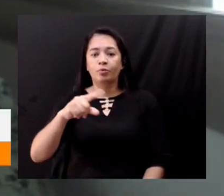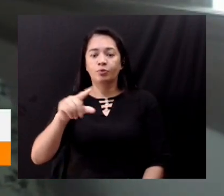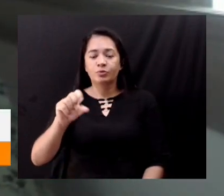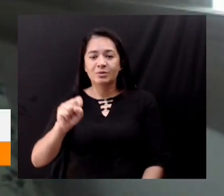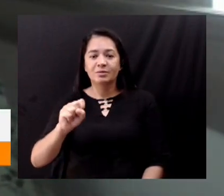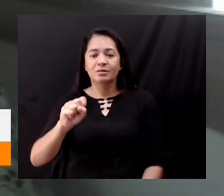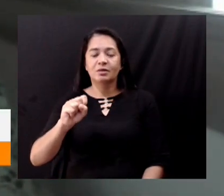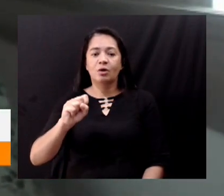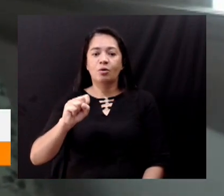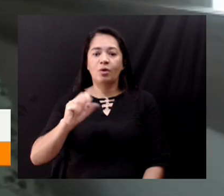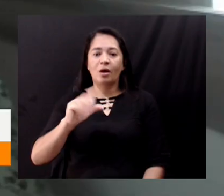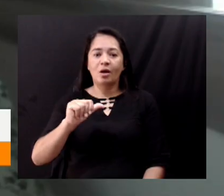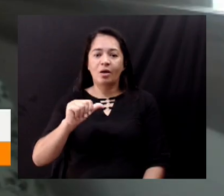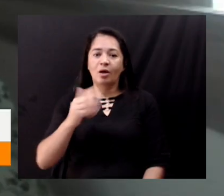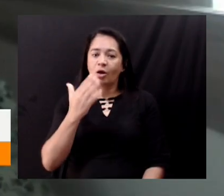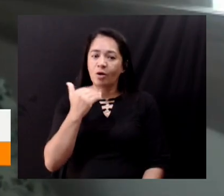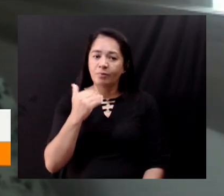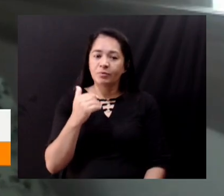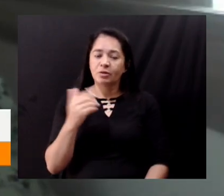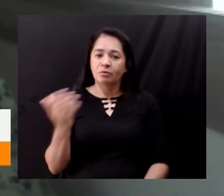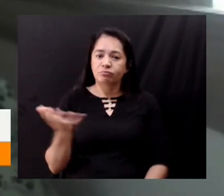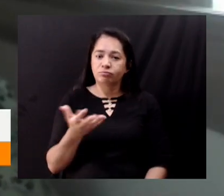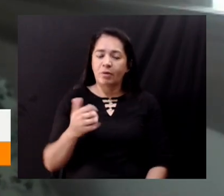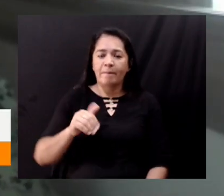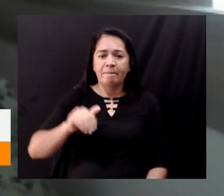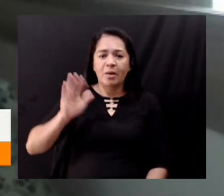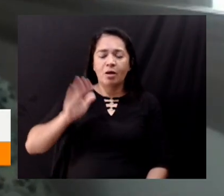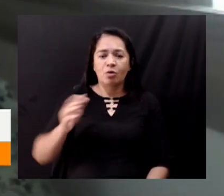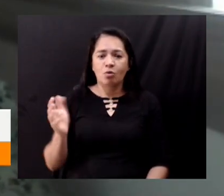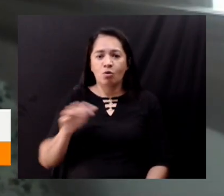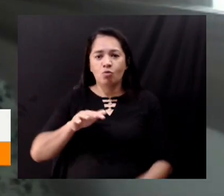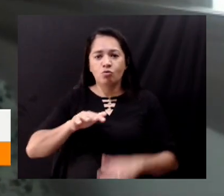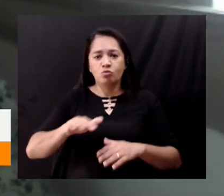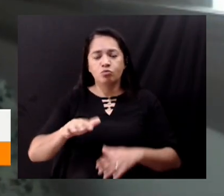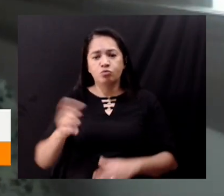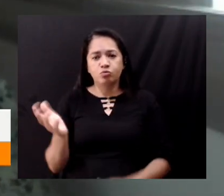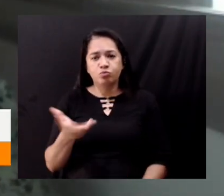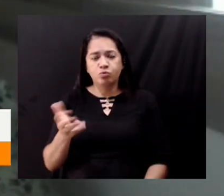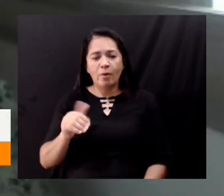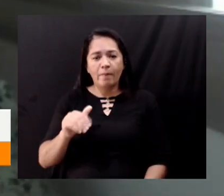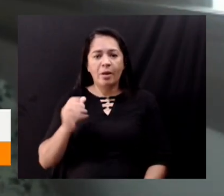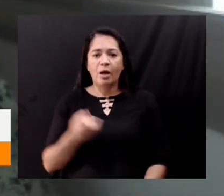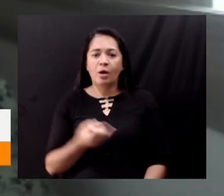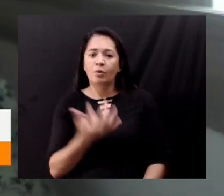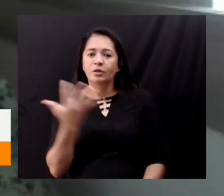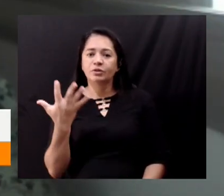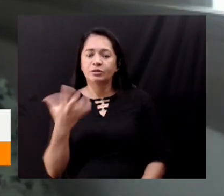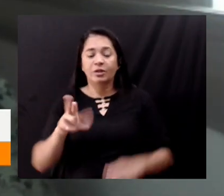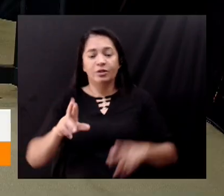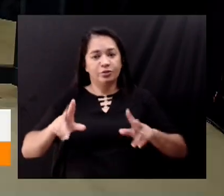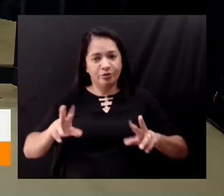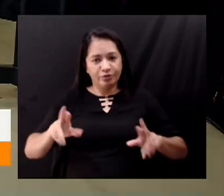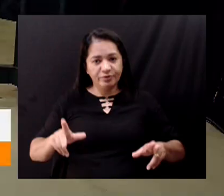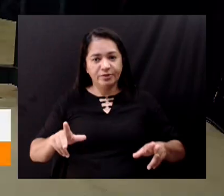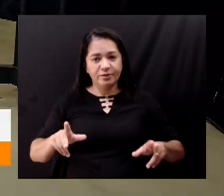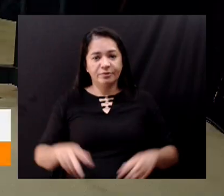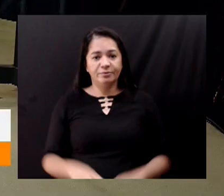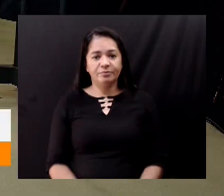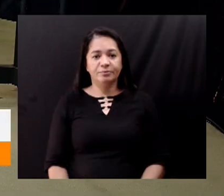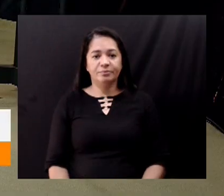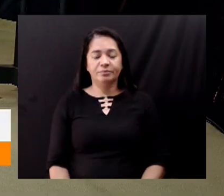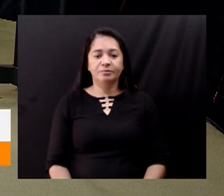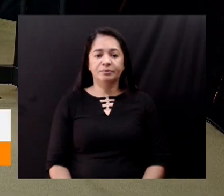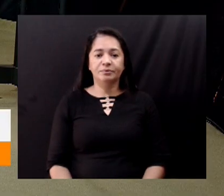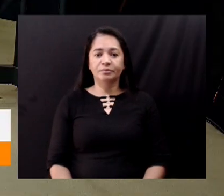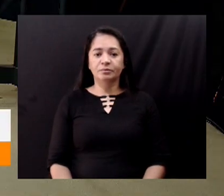muito maior, uma frequência muito maior, e tem muita diferença entre essas duas coisas. Muito bem, muito